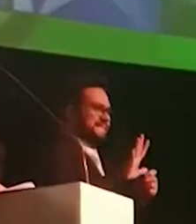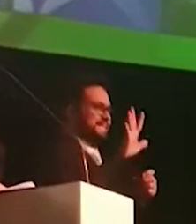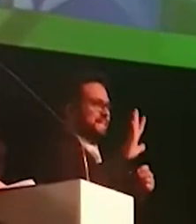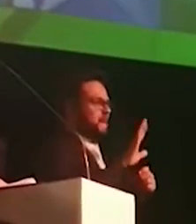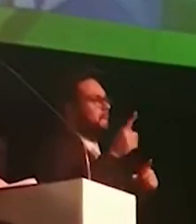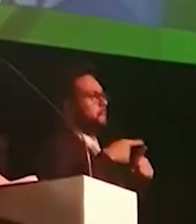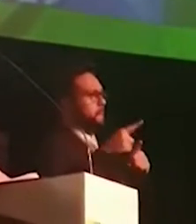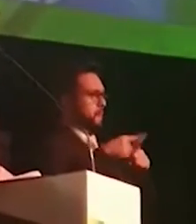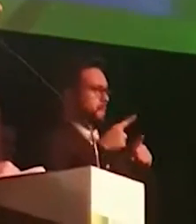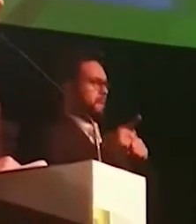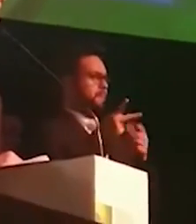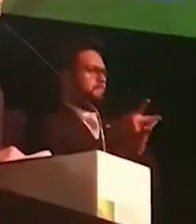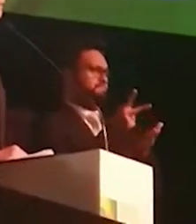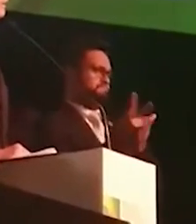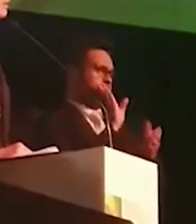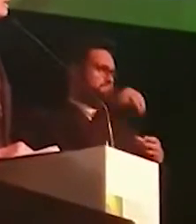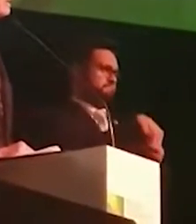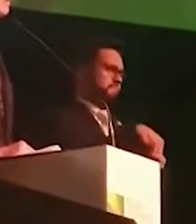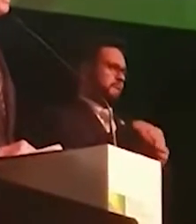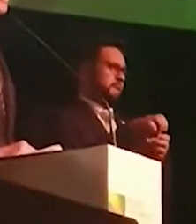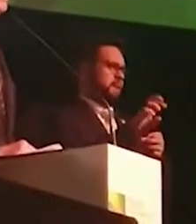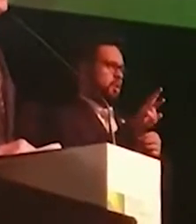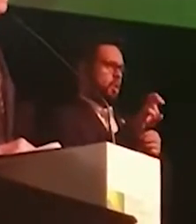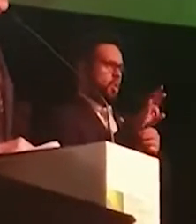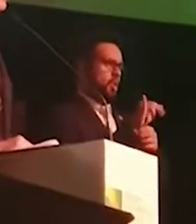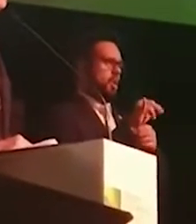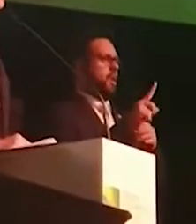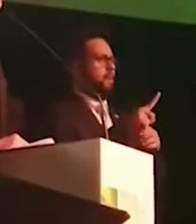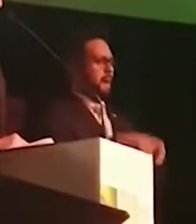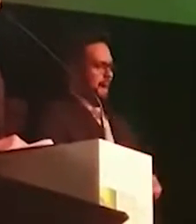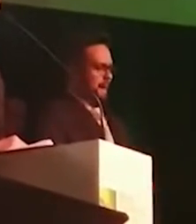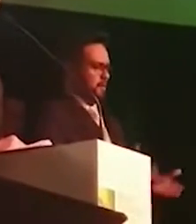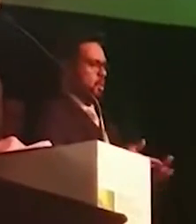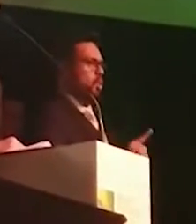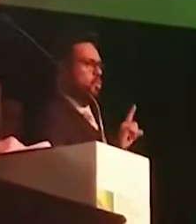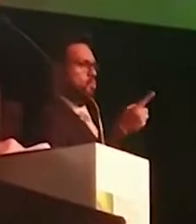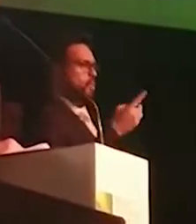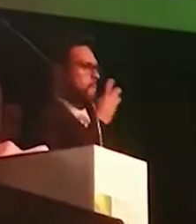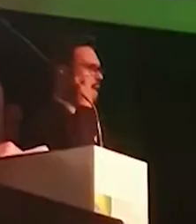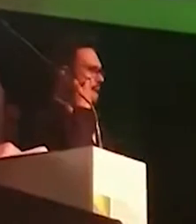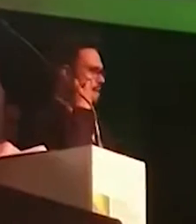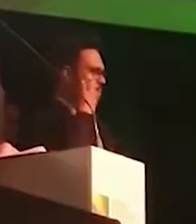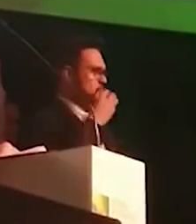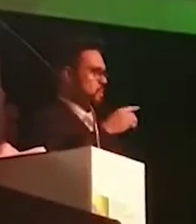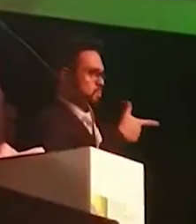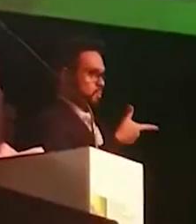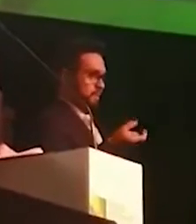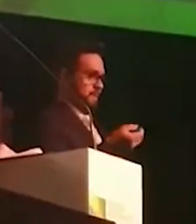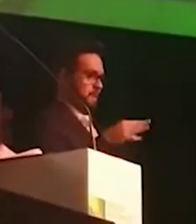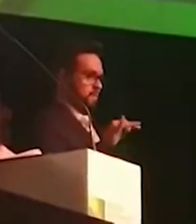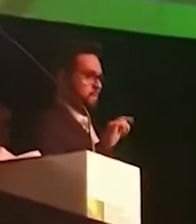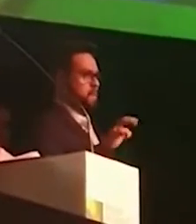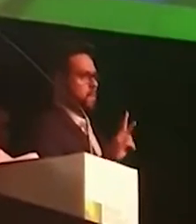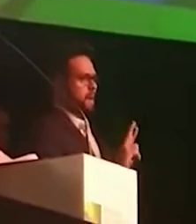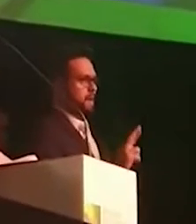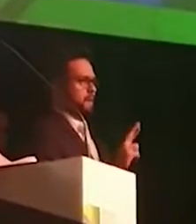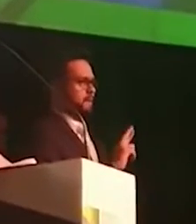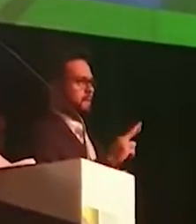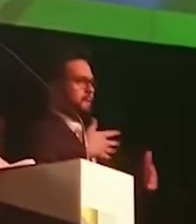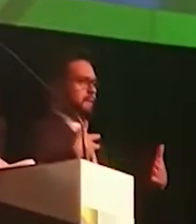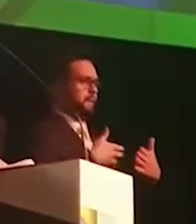lá. Qual o problema? Nós gastamos 1 bilhão e 200 milhões de reais por ano, ao longo dos